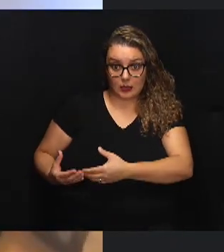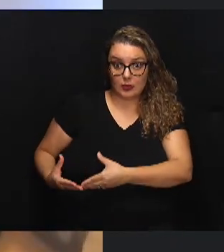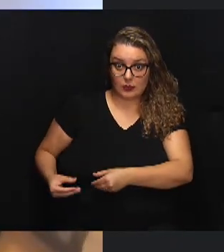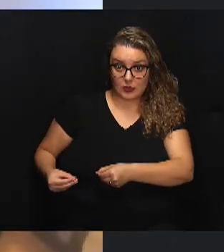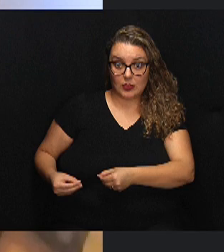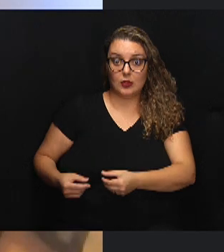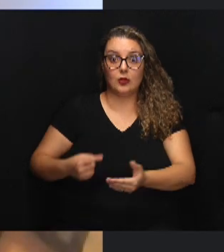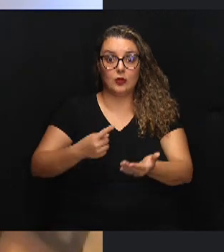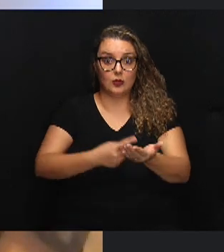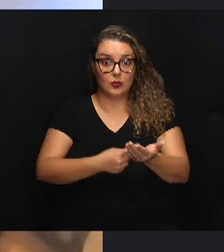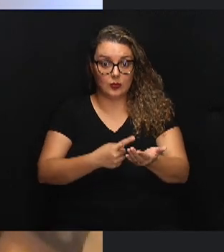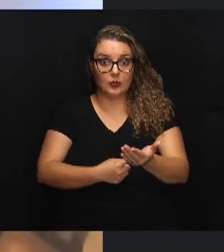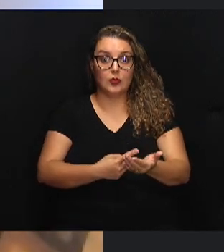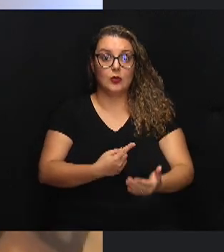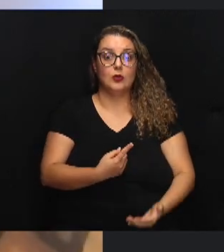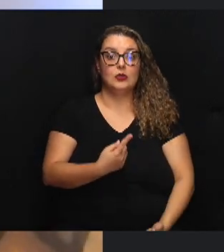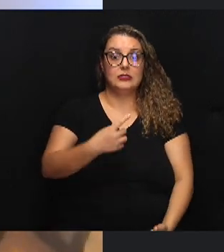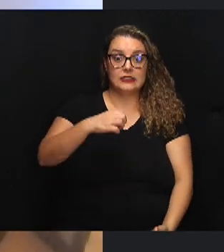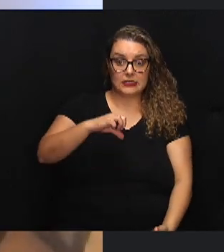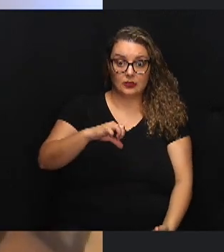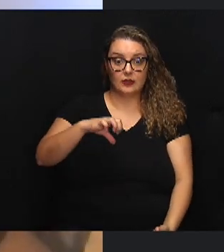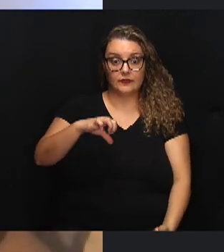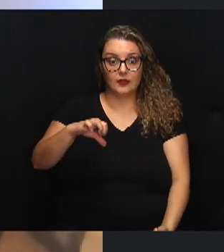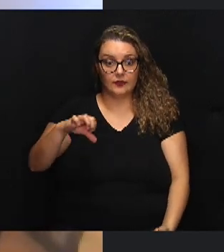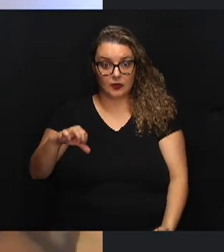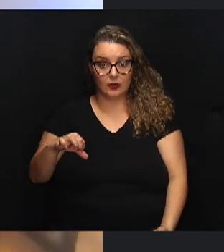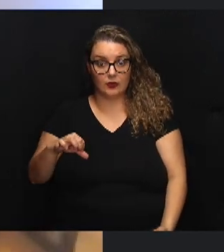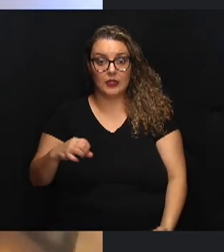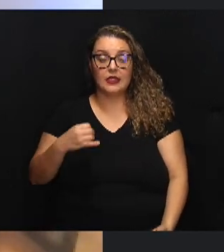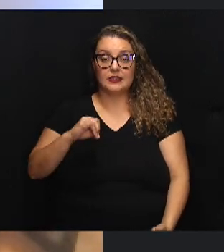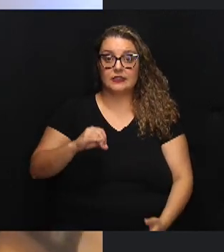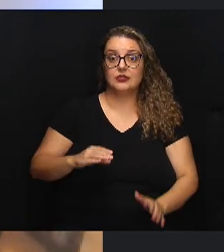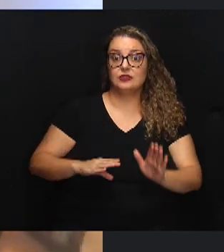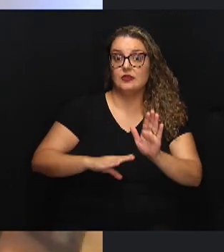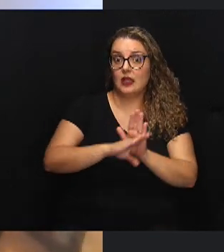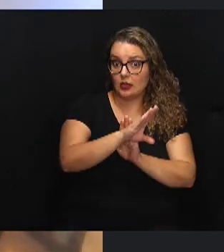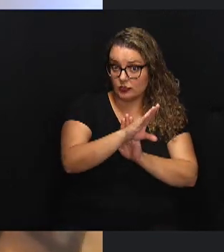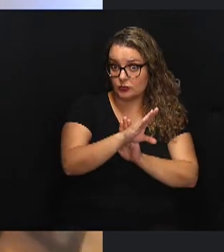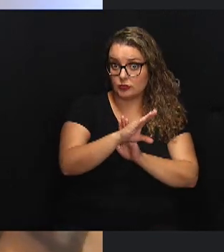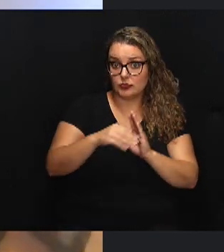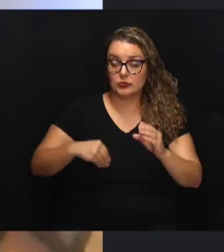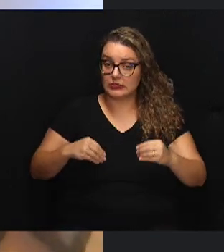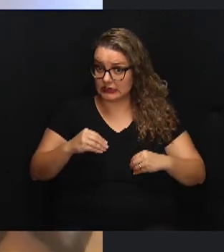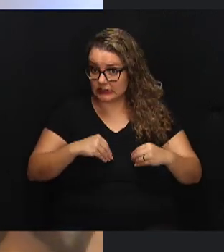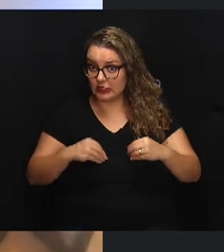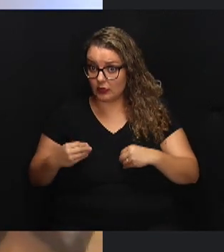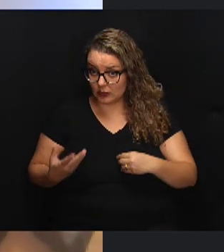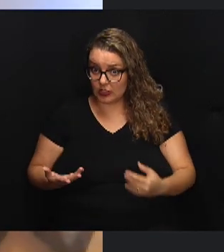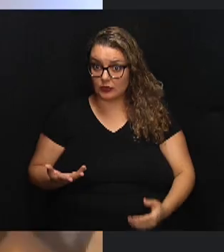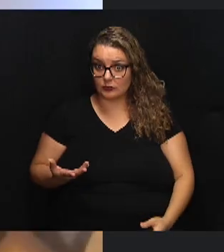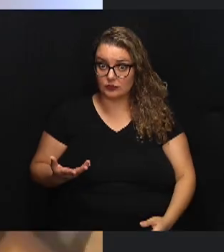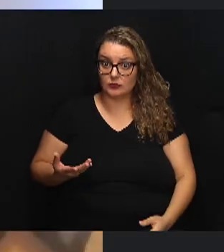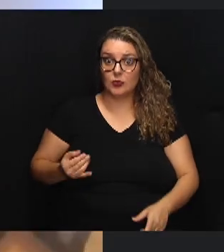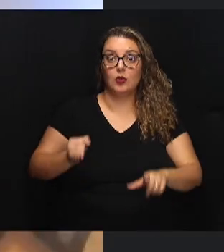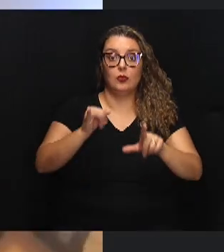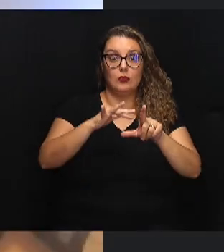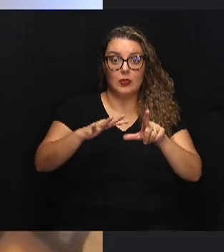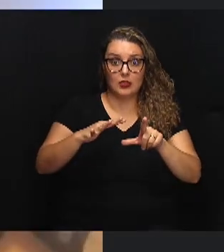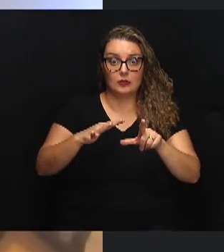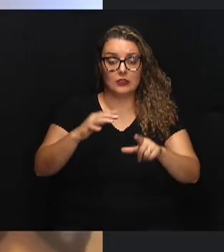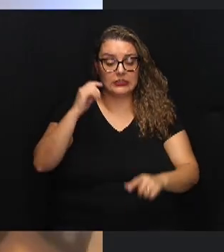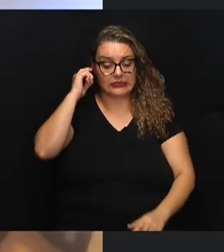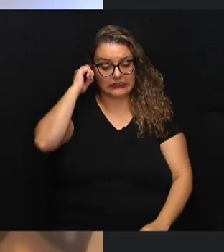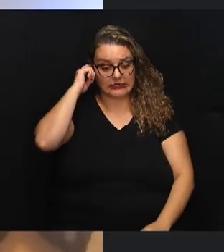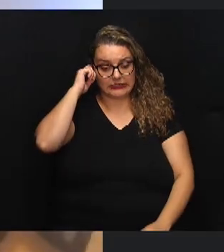do CA199, porque em caso dele estar elevado, né, muitas vezes até com uma imagem muito